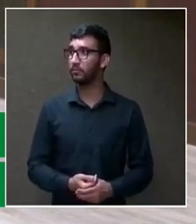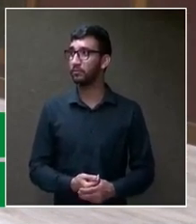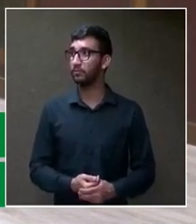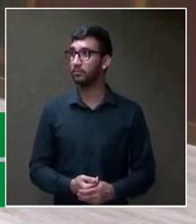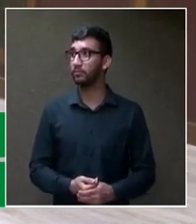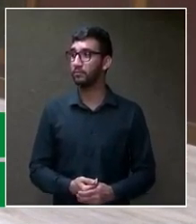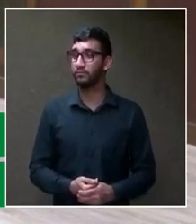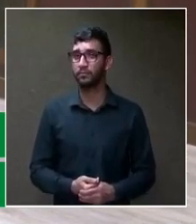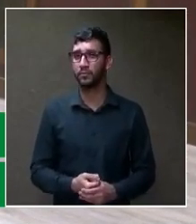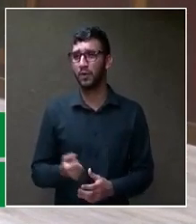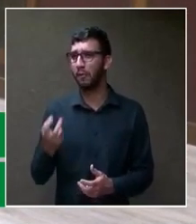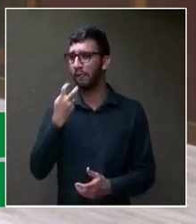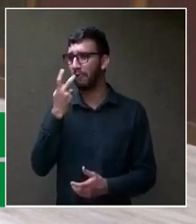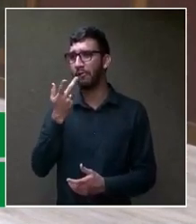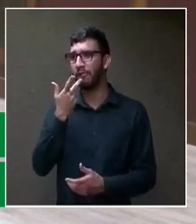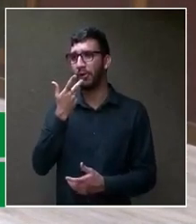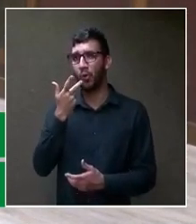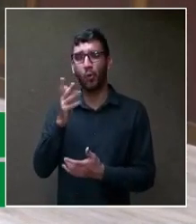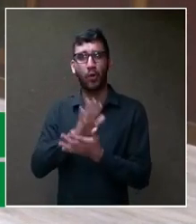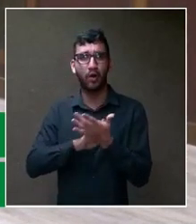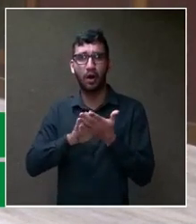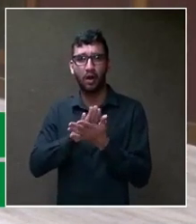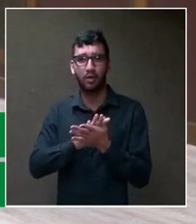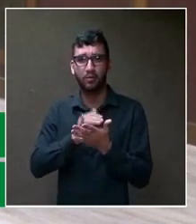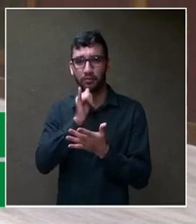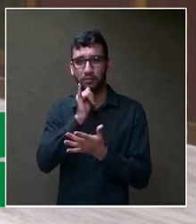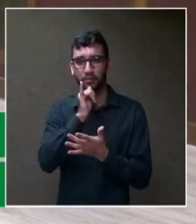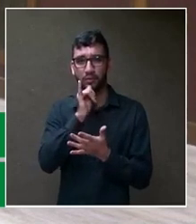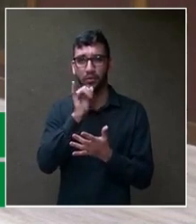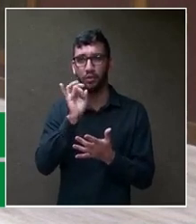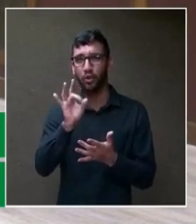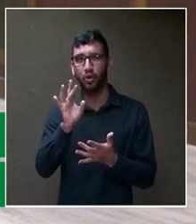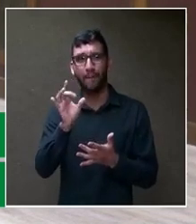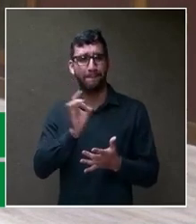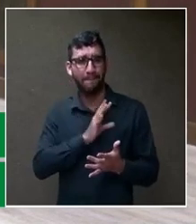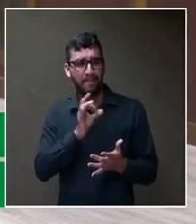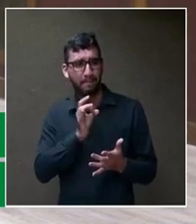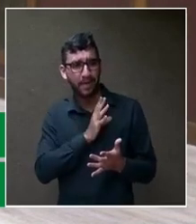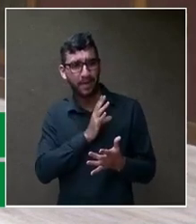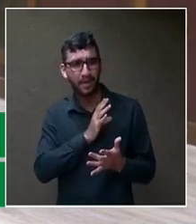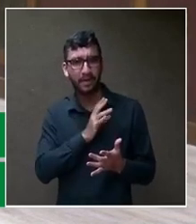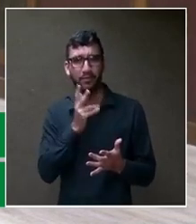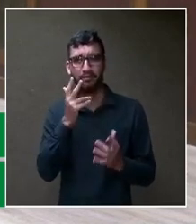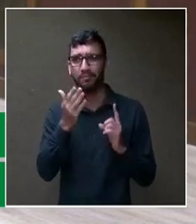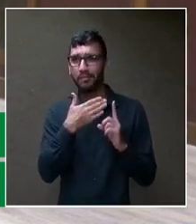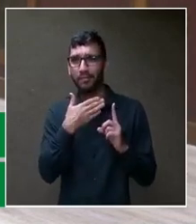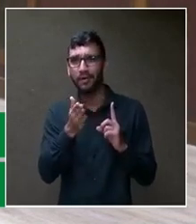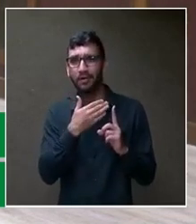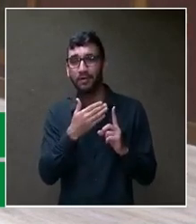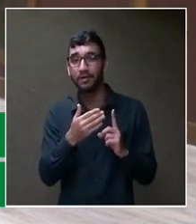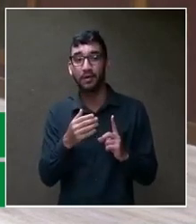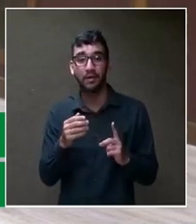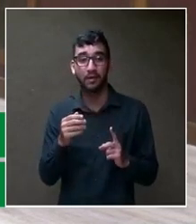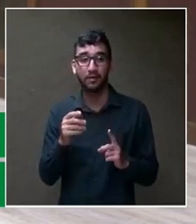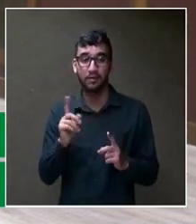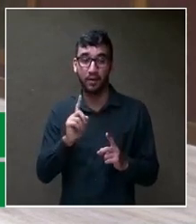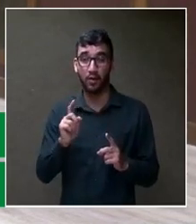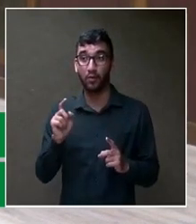Não verbalizou nenhum medo dele, alguma vez para a senhora. Ela falou, tenho medo do Cássio, dele de me ferir.